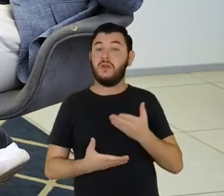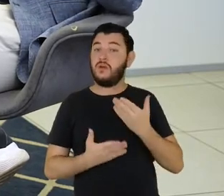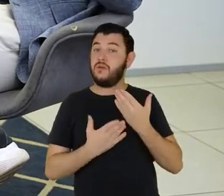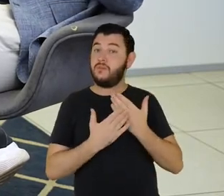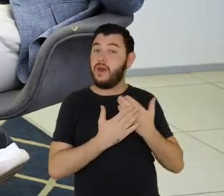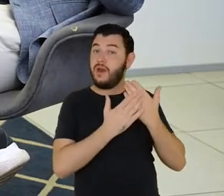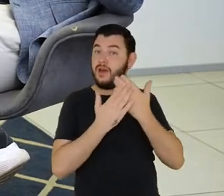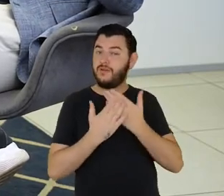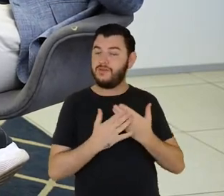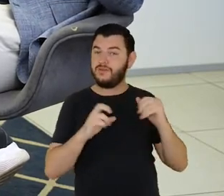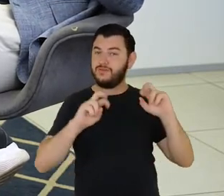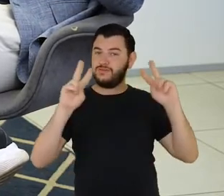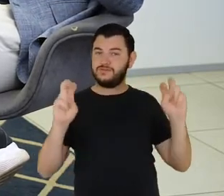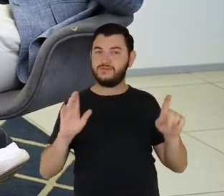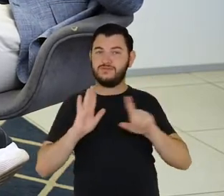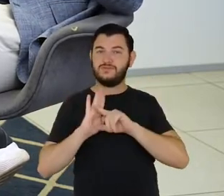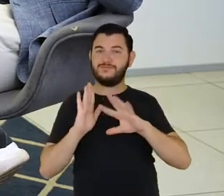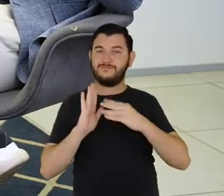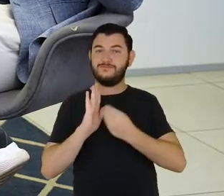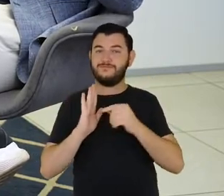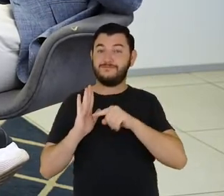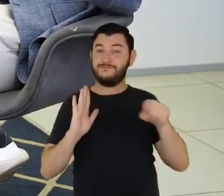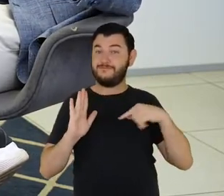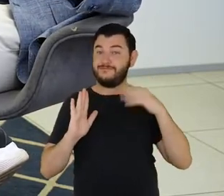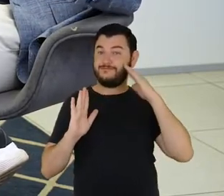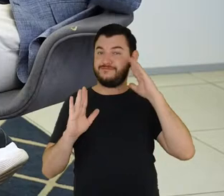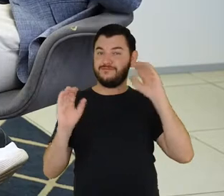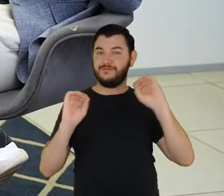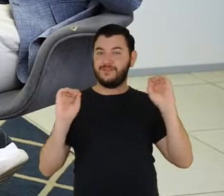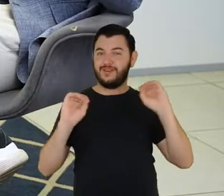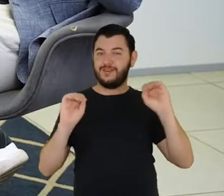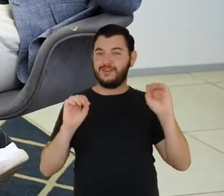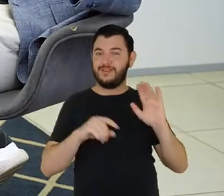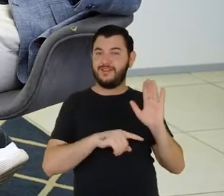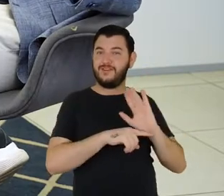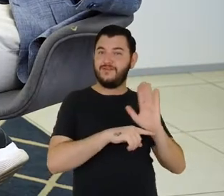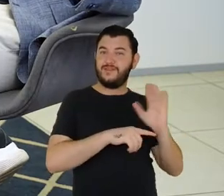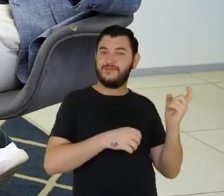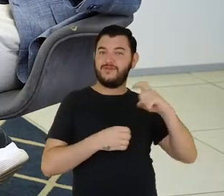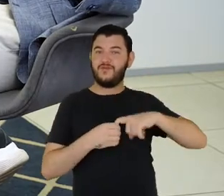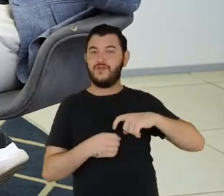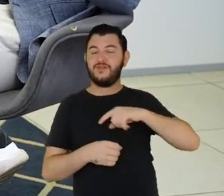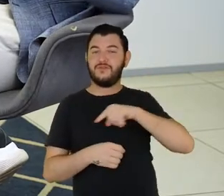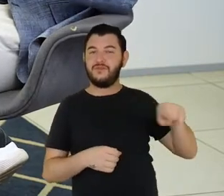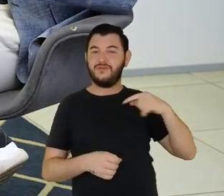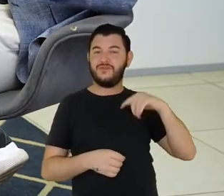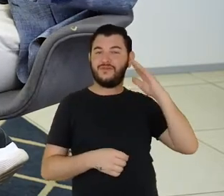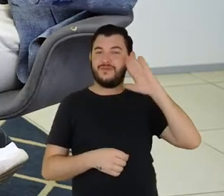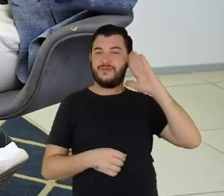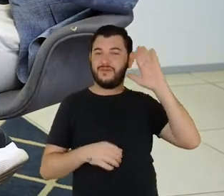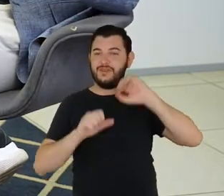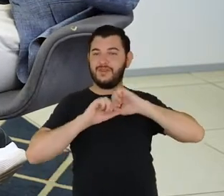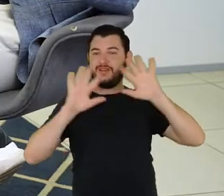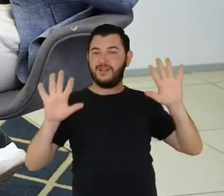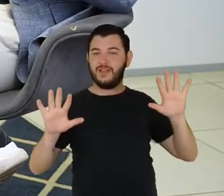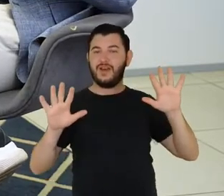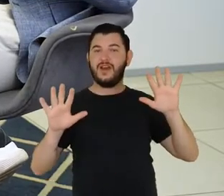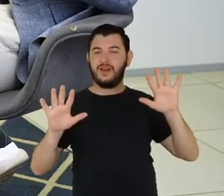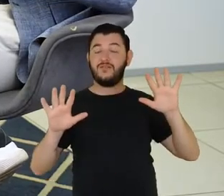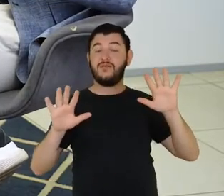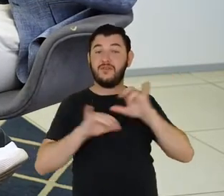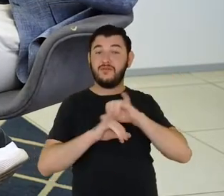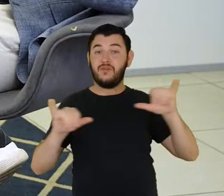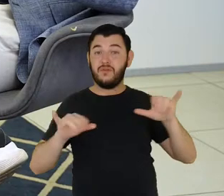o vídeo, se você estiver assistindo a gente no YouTube, para você realmente entender, compartilhar essa informação, porque como o Zé de Abreu falou, né, a